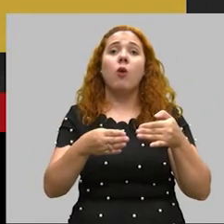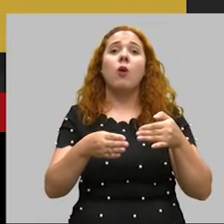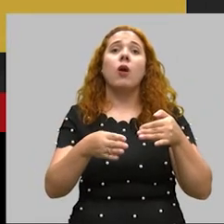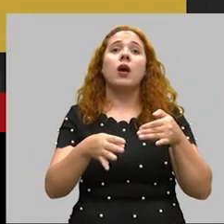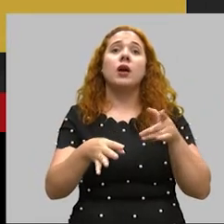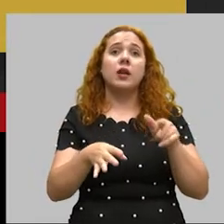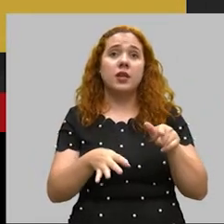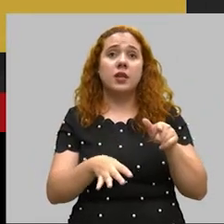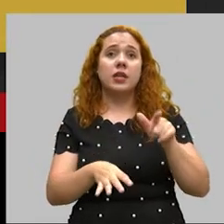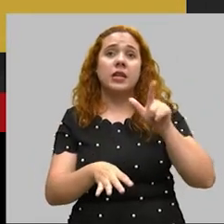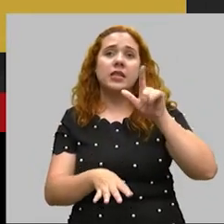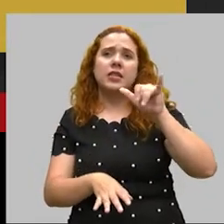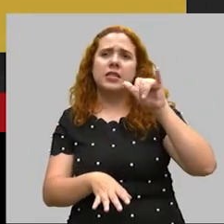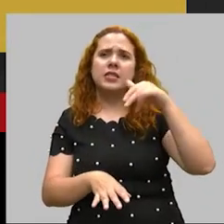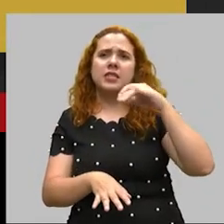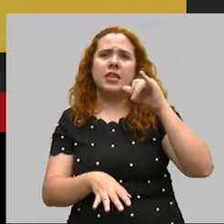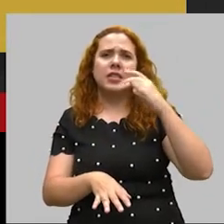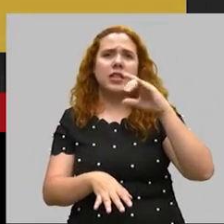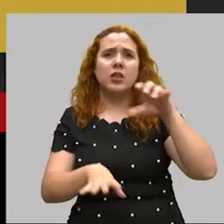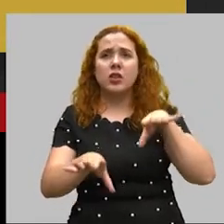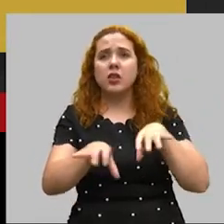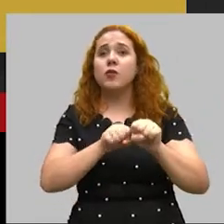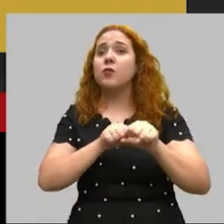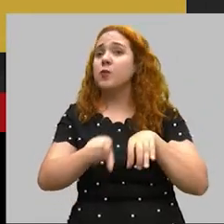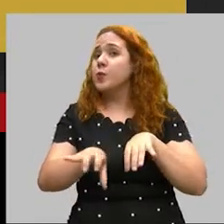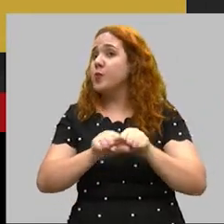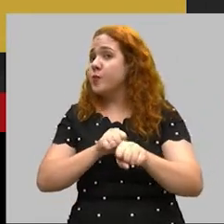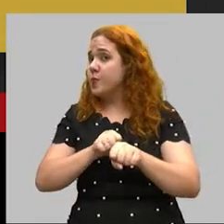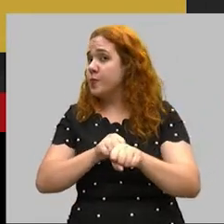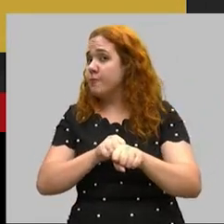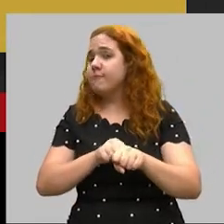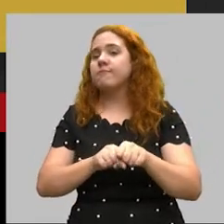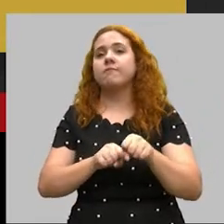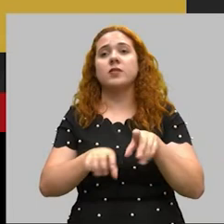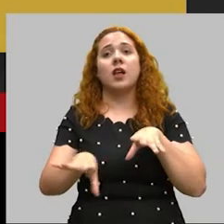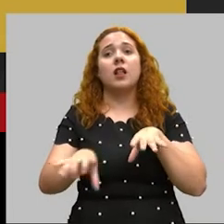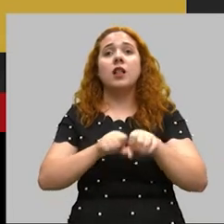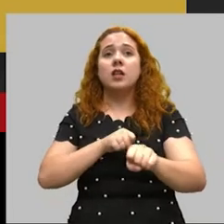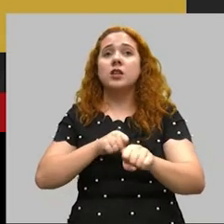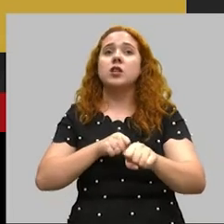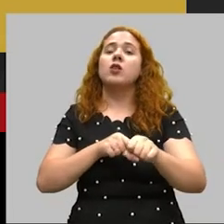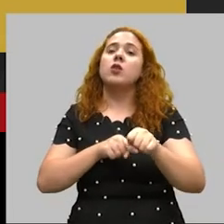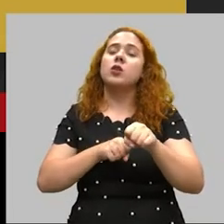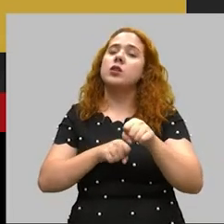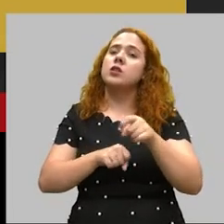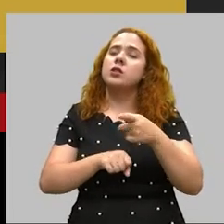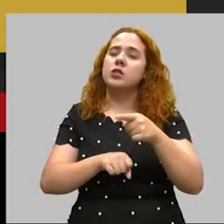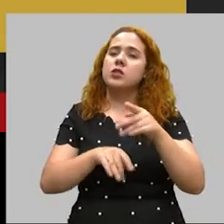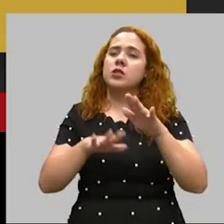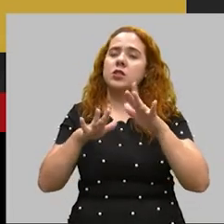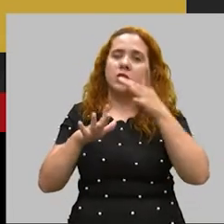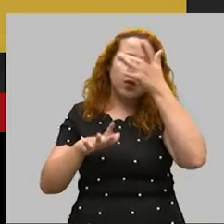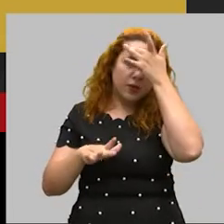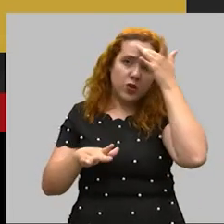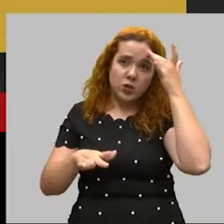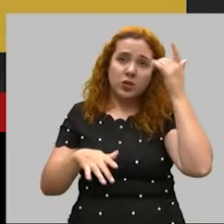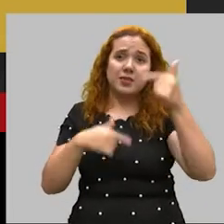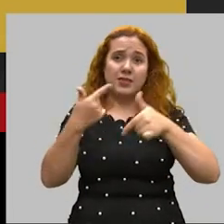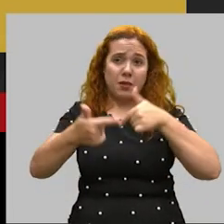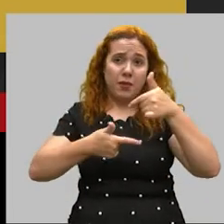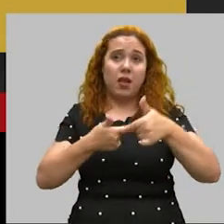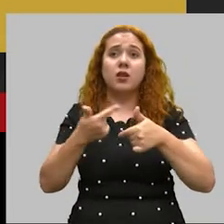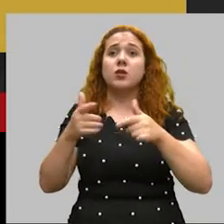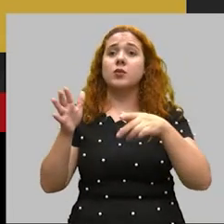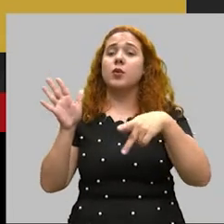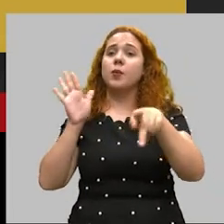pouco de quem é esse profissional formado né nas nas licenciaturas de Educação do campo das ledox esse professor da educação e professora da